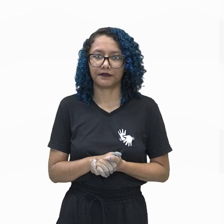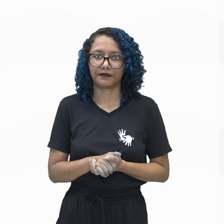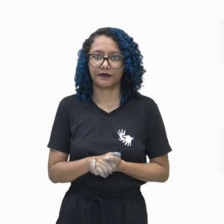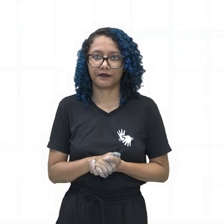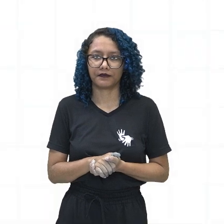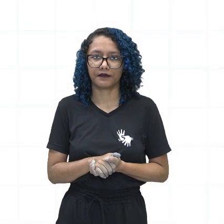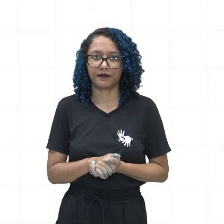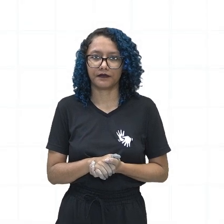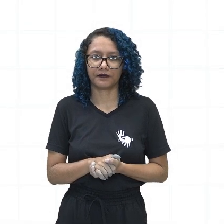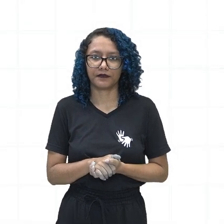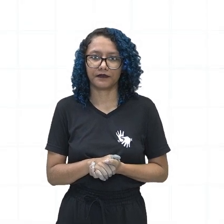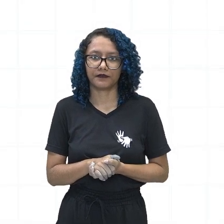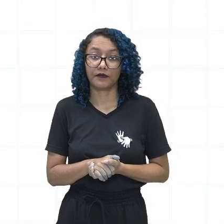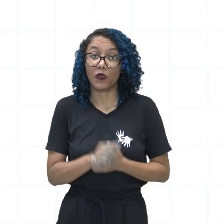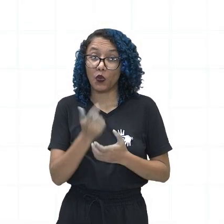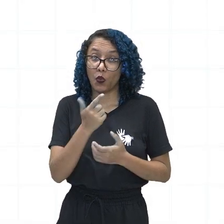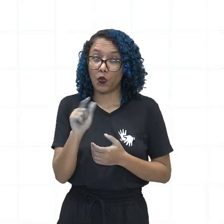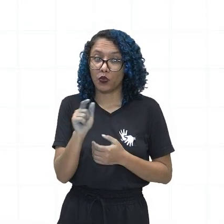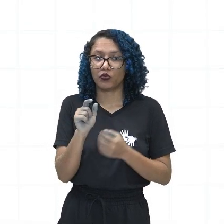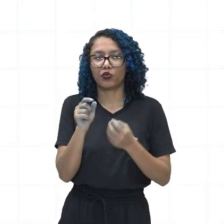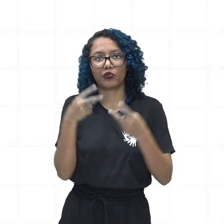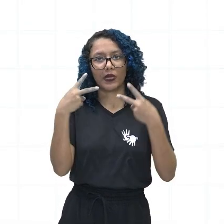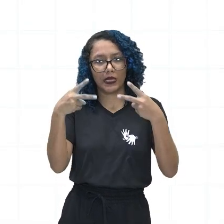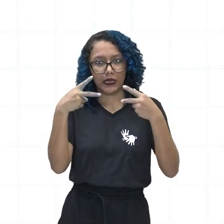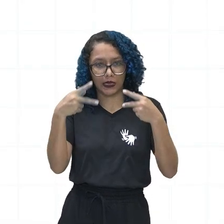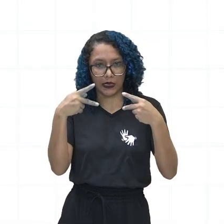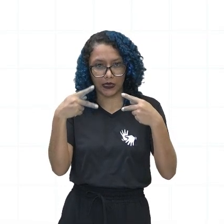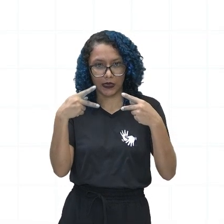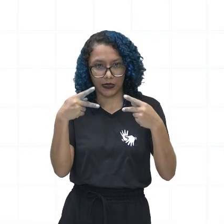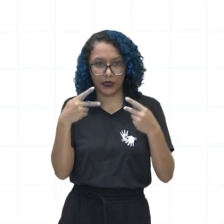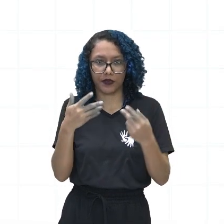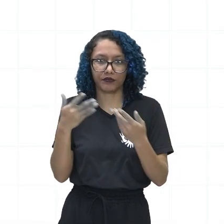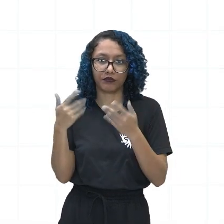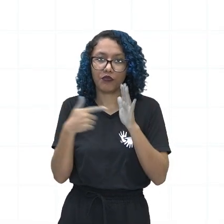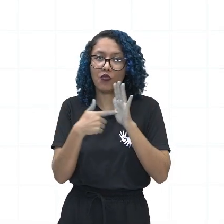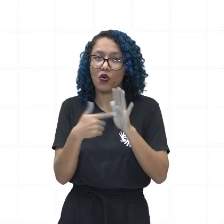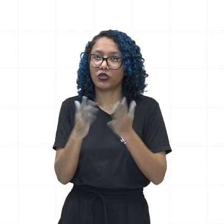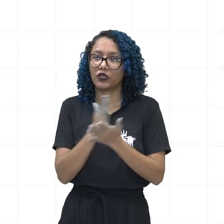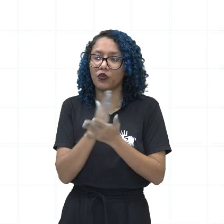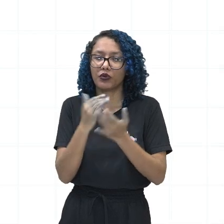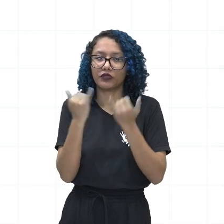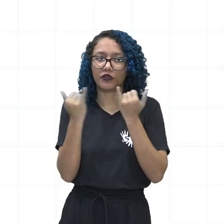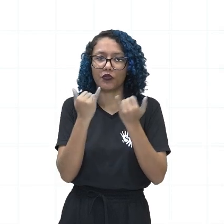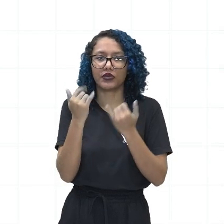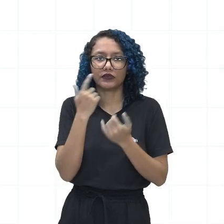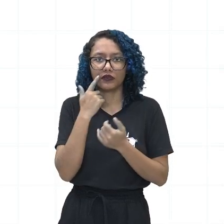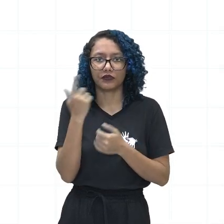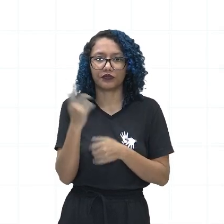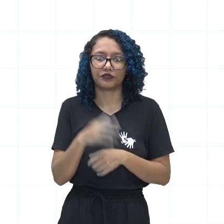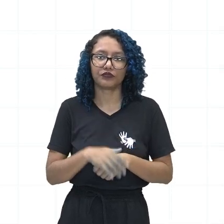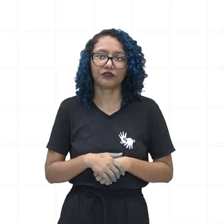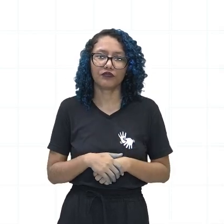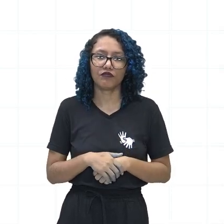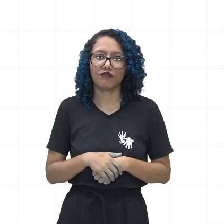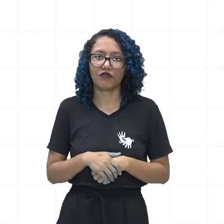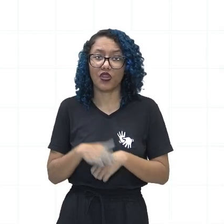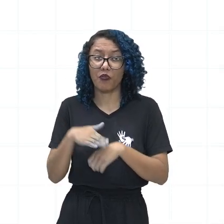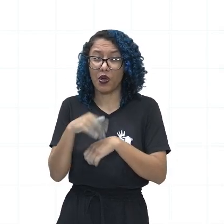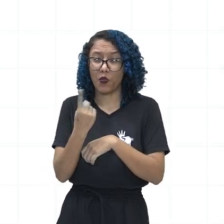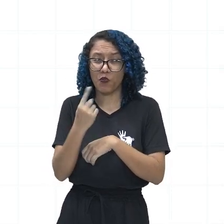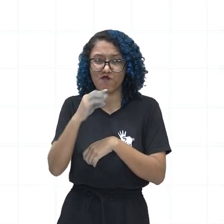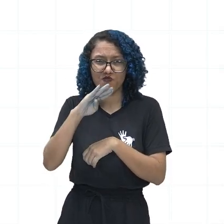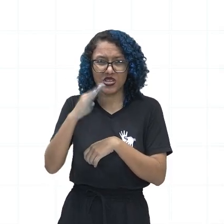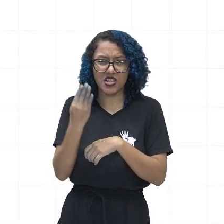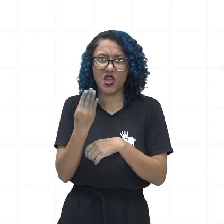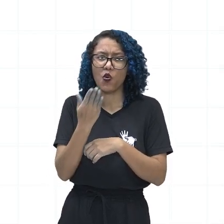um outro link que traz aqui informações como mais de 1 bilhão de refeições são desperdiçadas todos